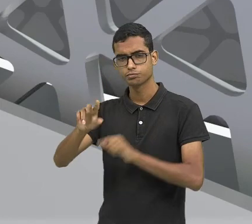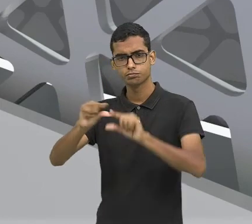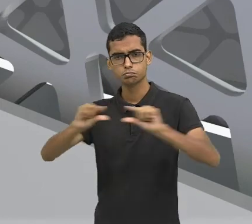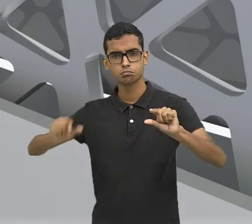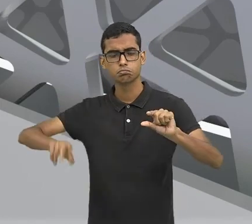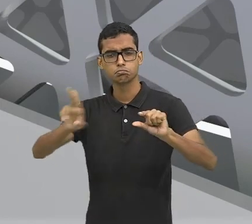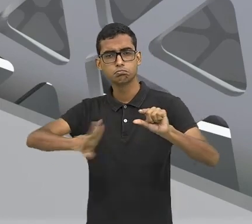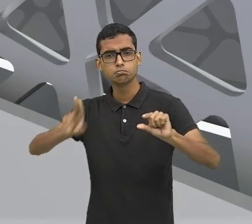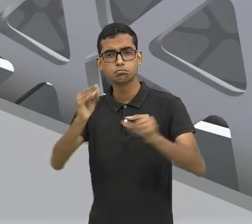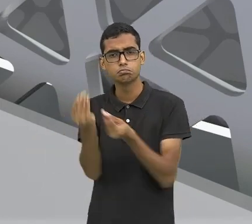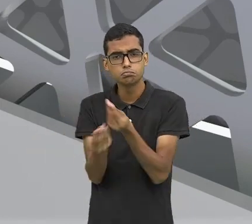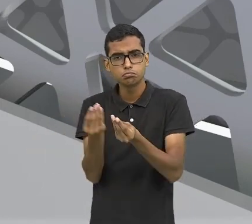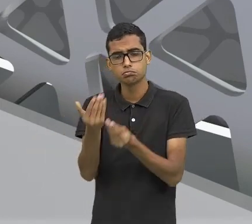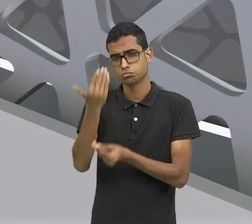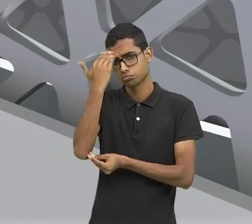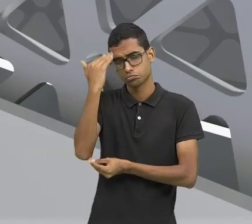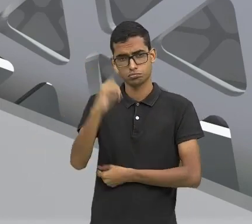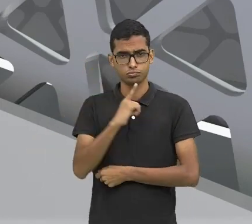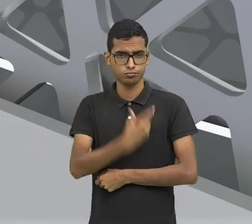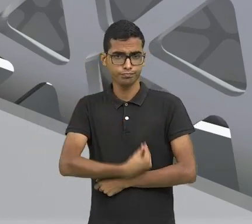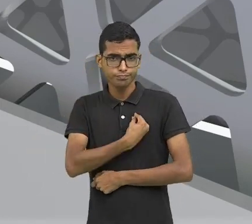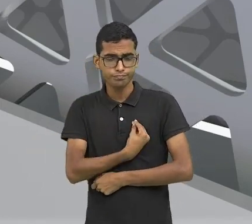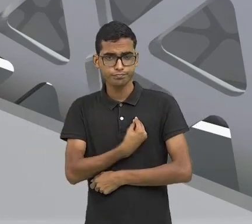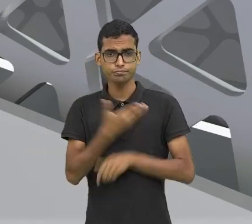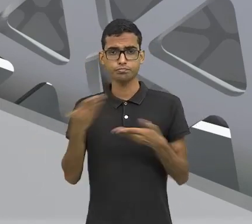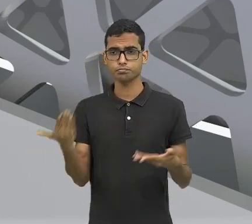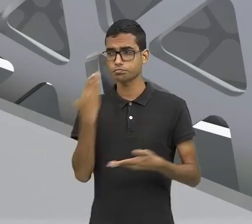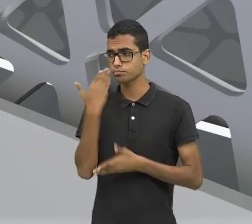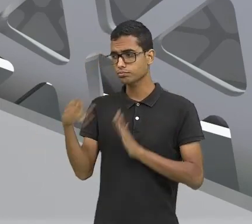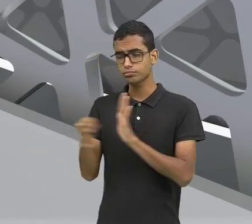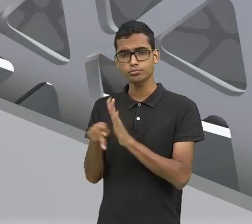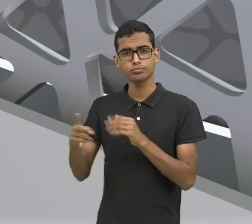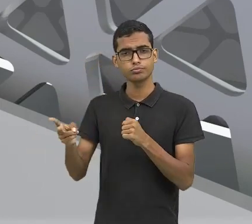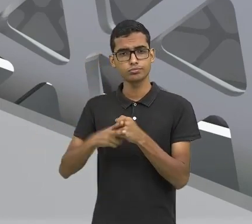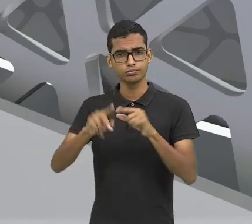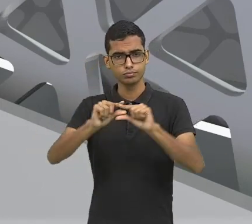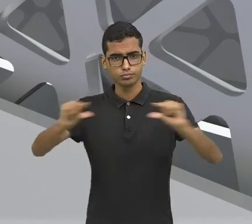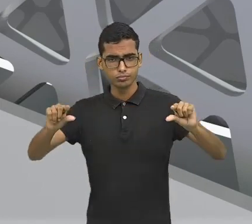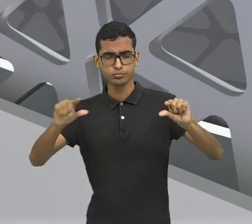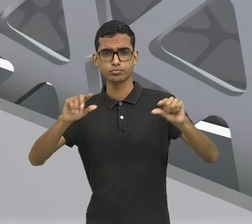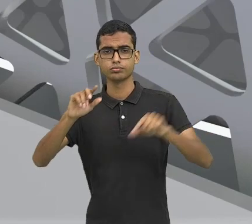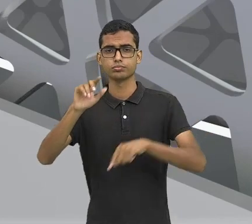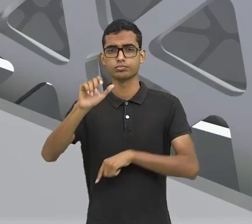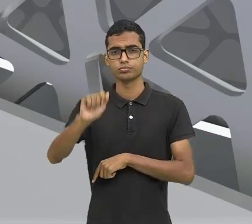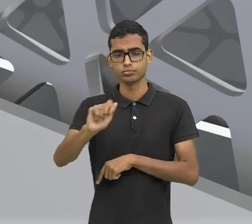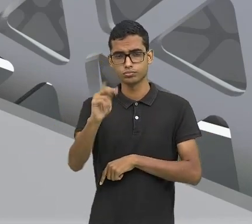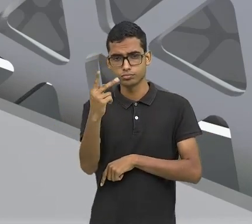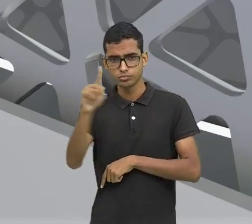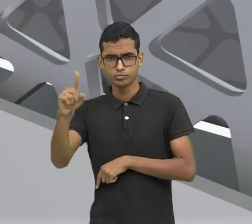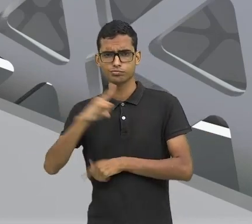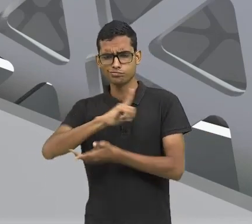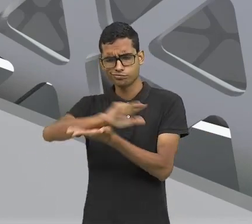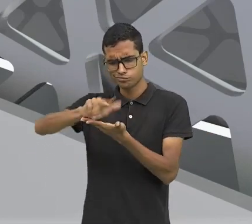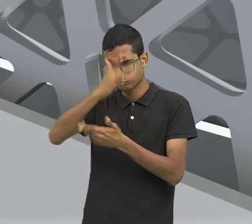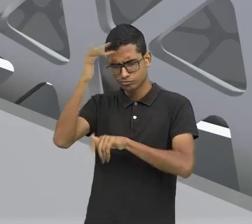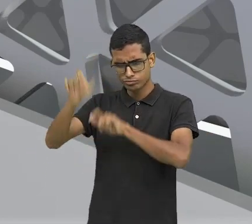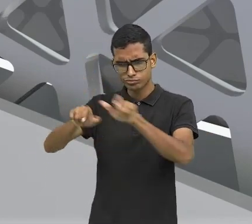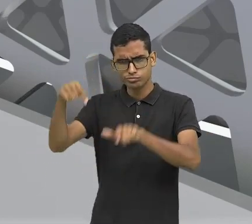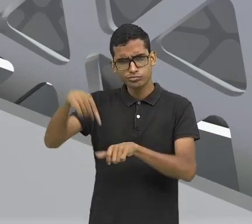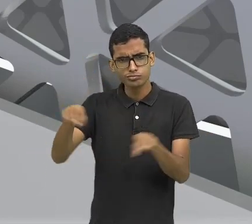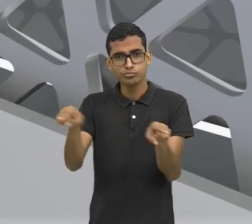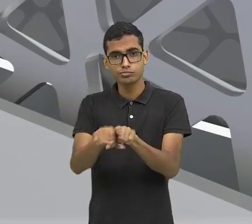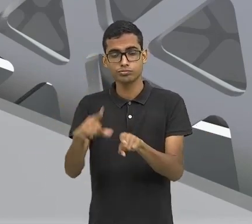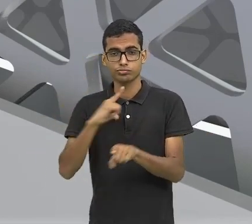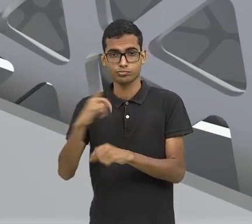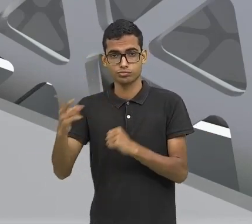foi utilizado no sentido de existir. Então, quando ele aparece escrito há muitas pessoas aqui, Verbo haver no sentido de